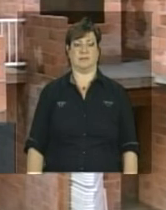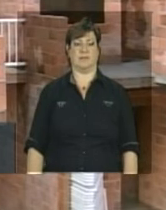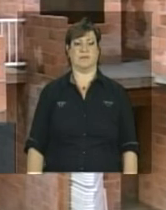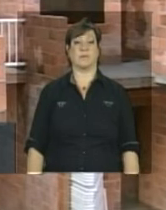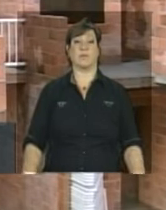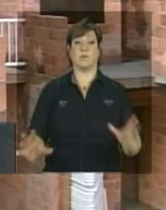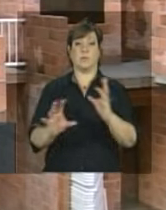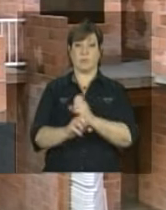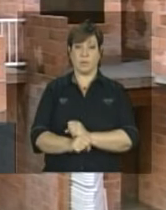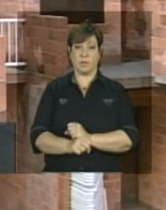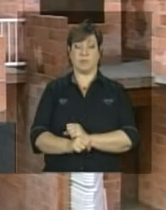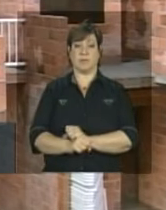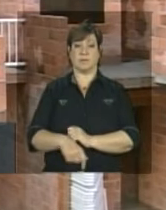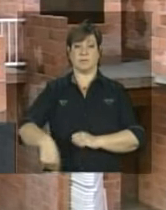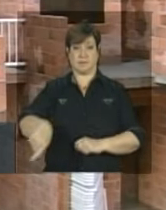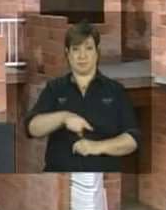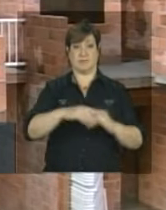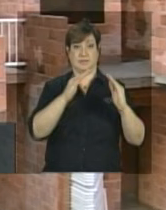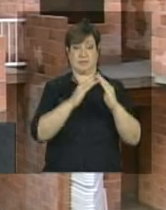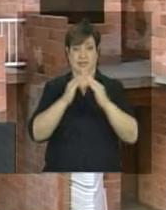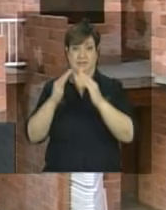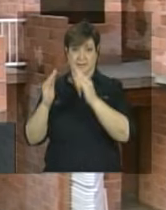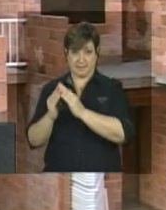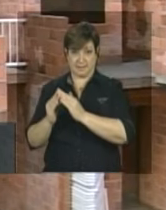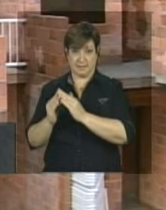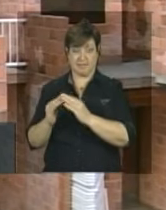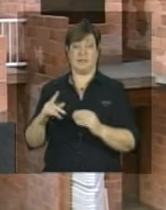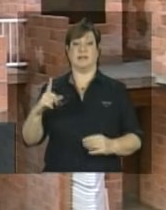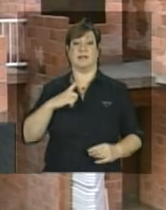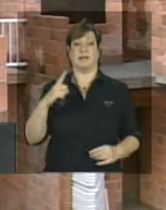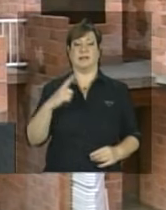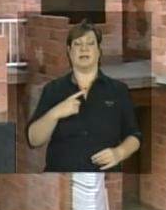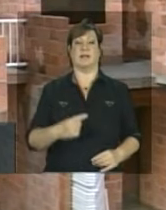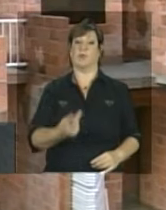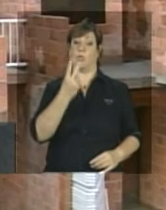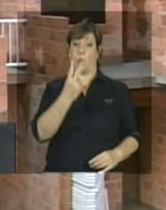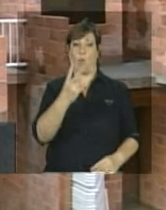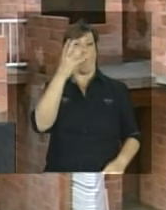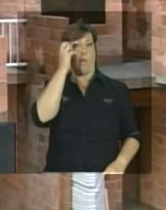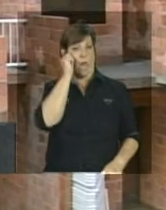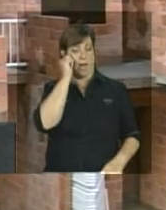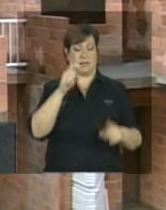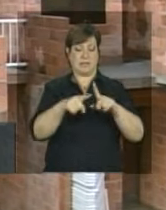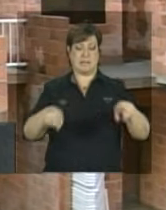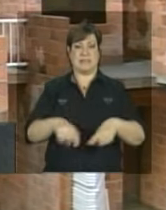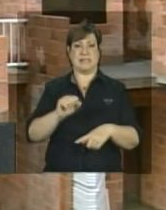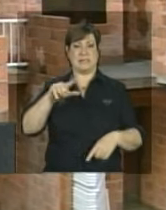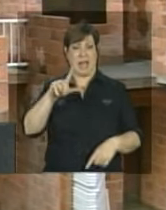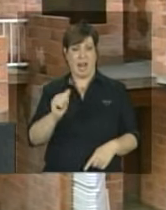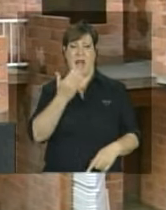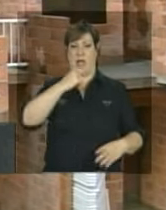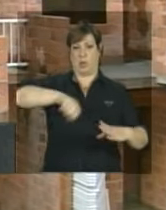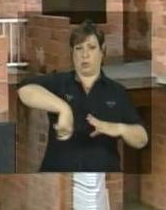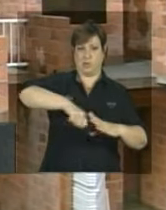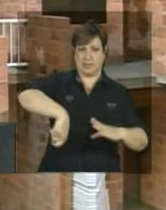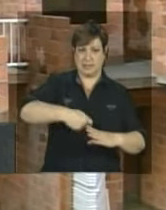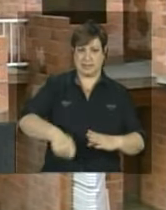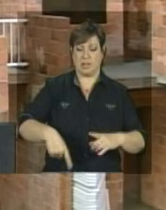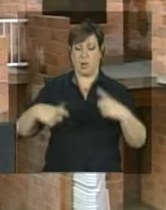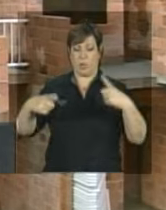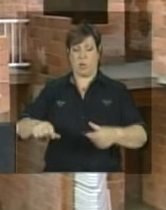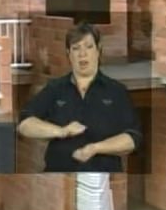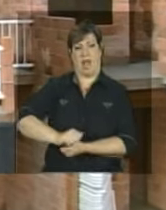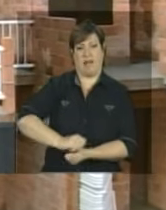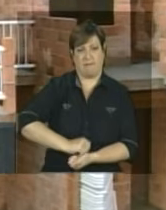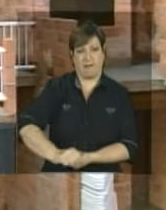São unidades habitacionais que têm 2 quartos, sala, cozinha, área de serviço e